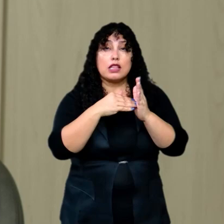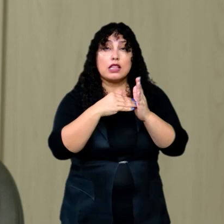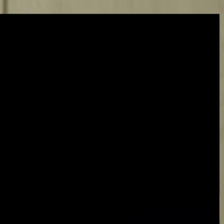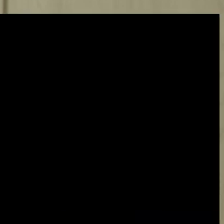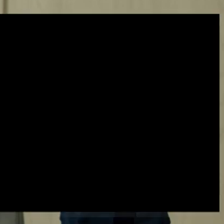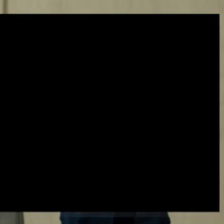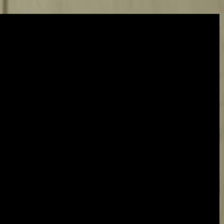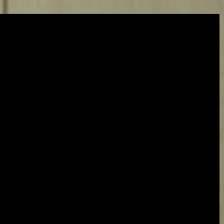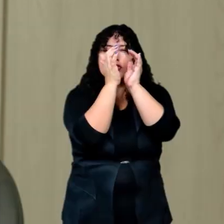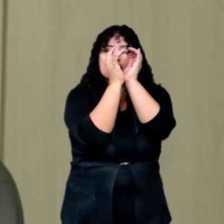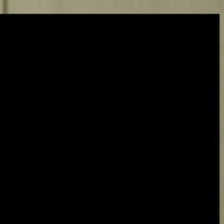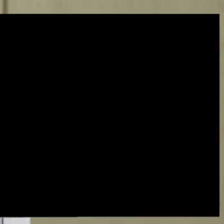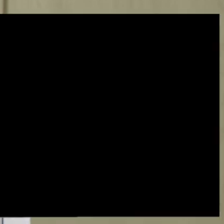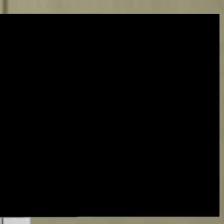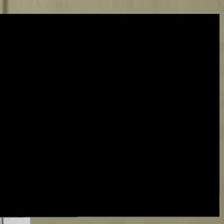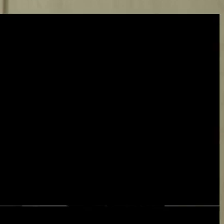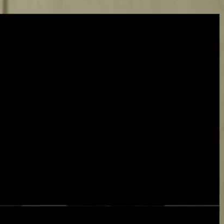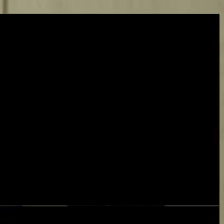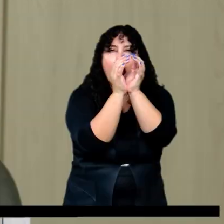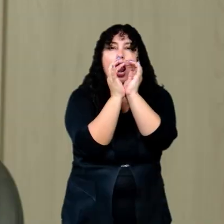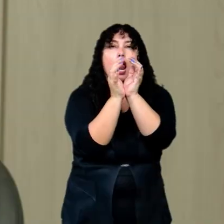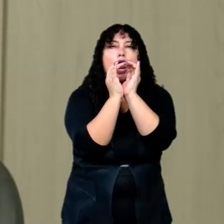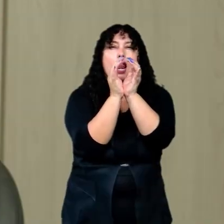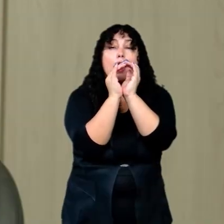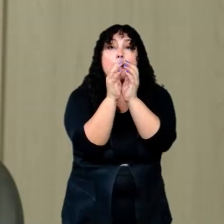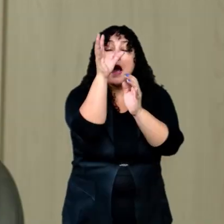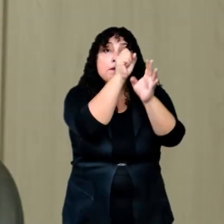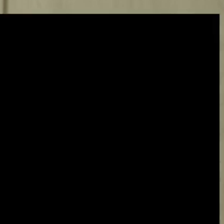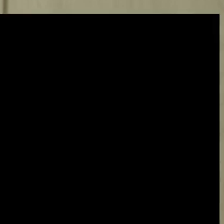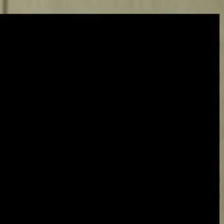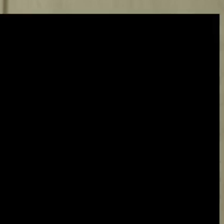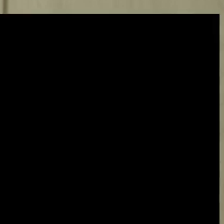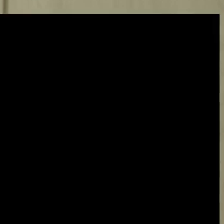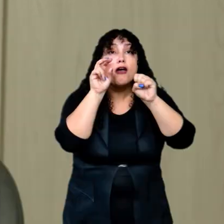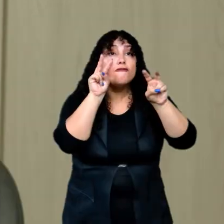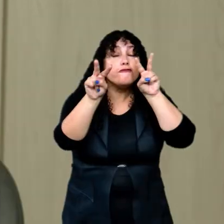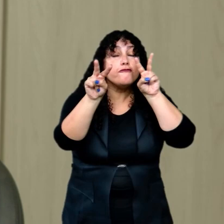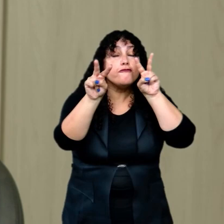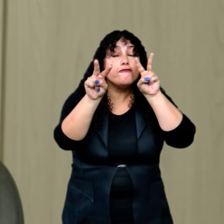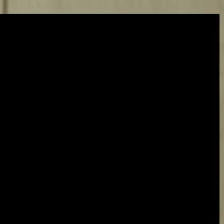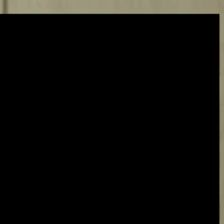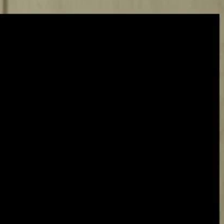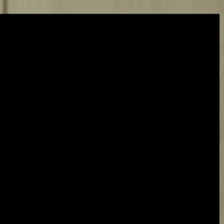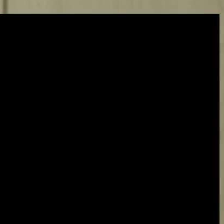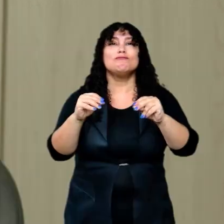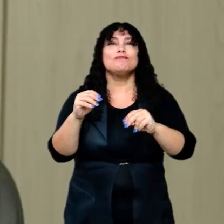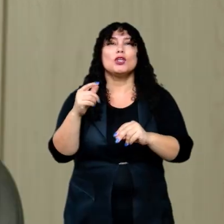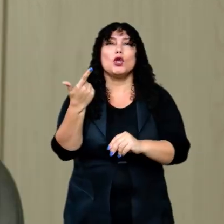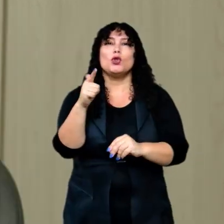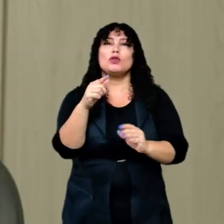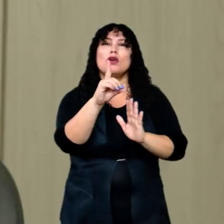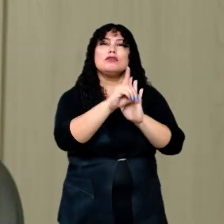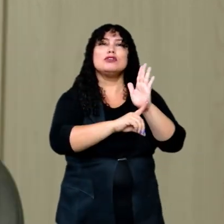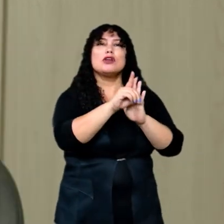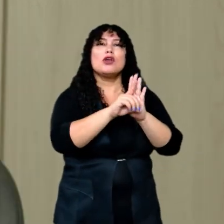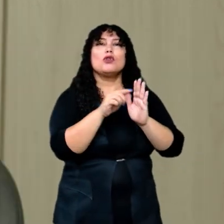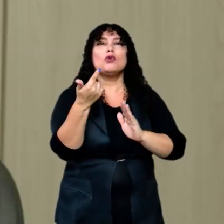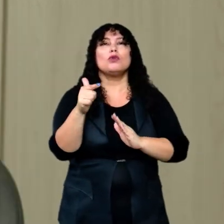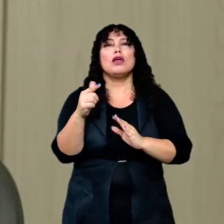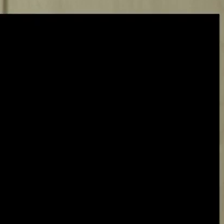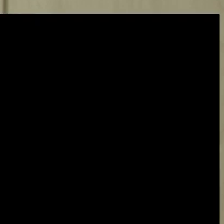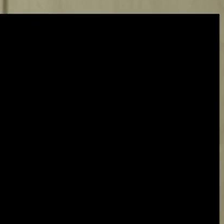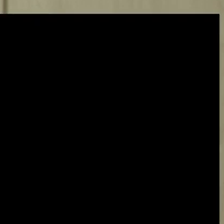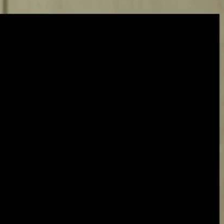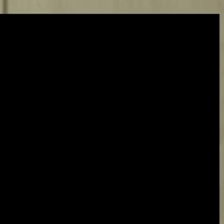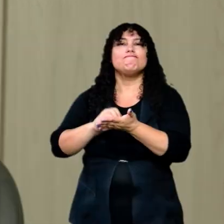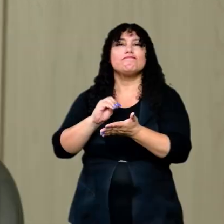cérebro está aquela esponjinha, louco para aprender, louco para ver tudo, e eu não tenho diagnóstico, eu não tenho a terapia.